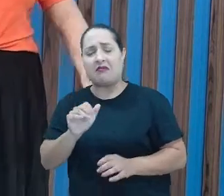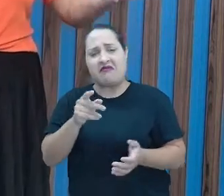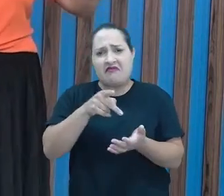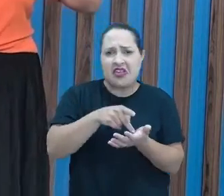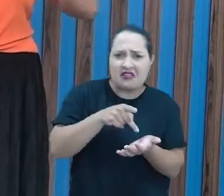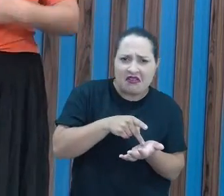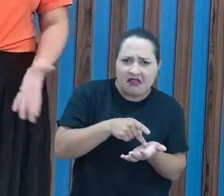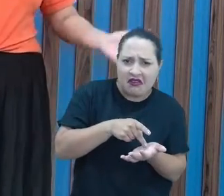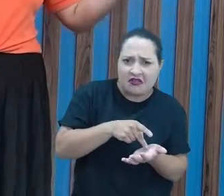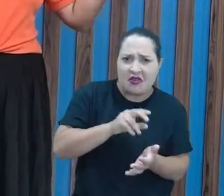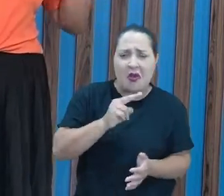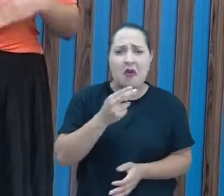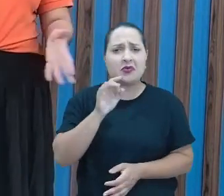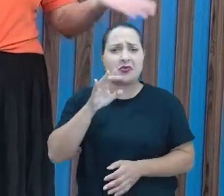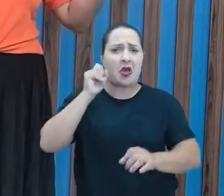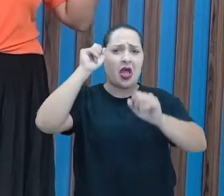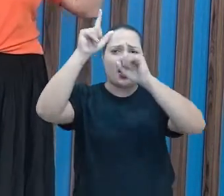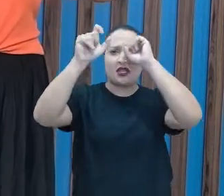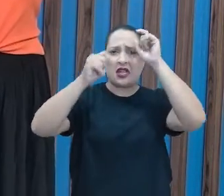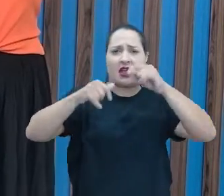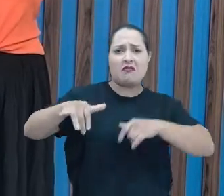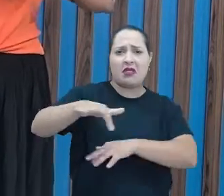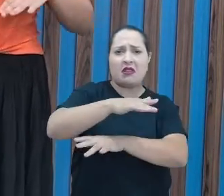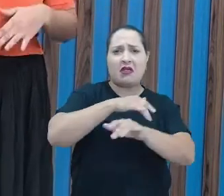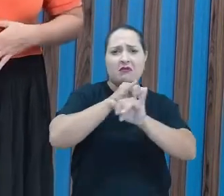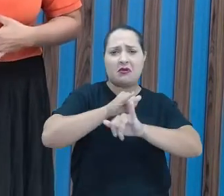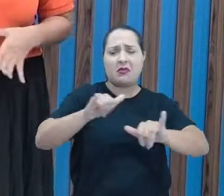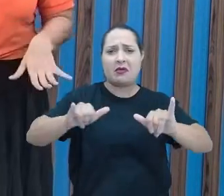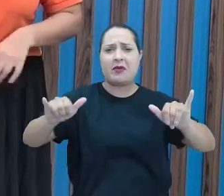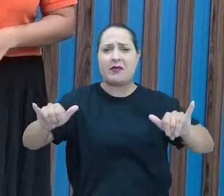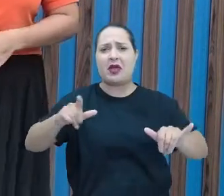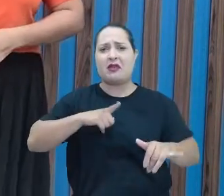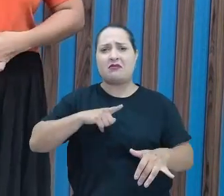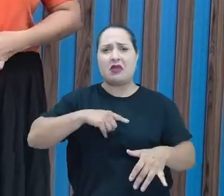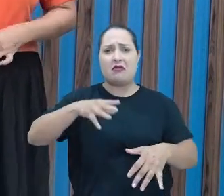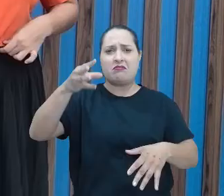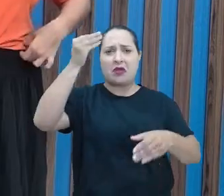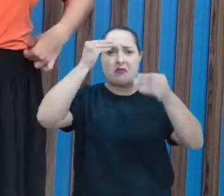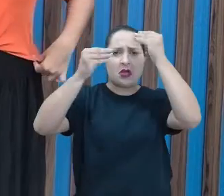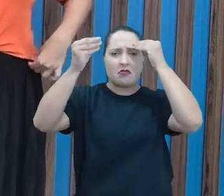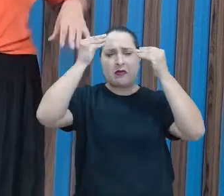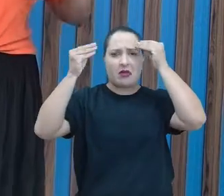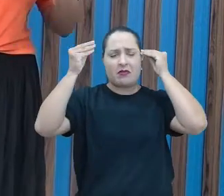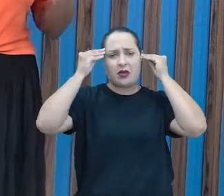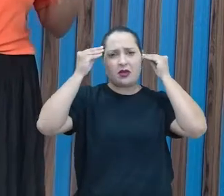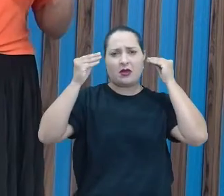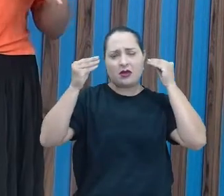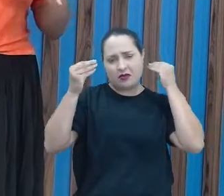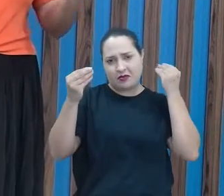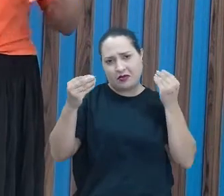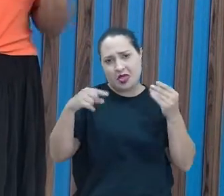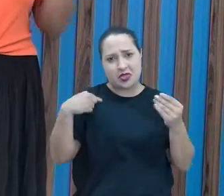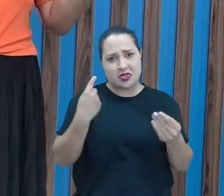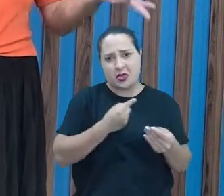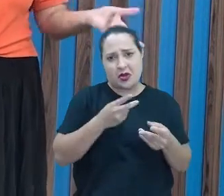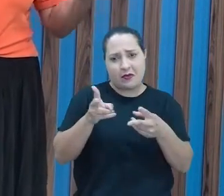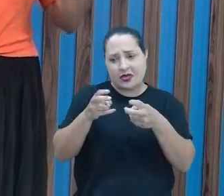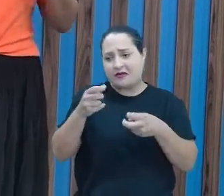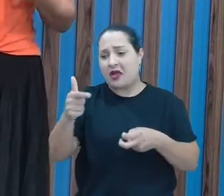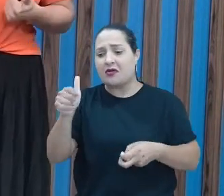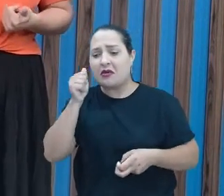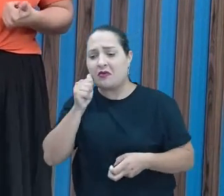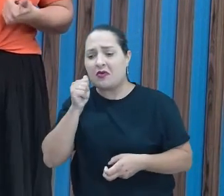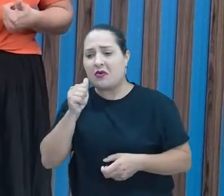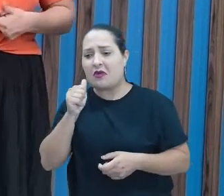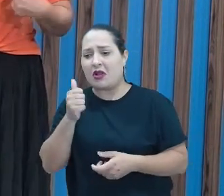ideia circulante que continua sendo introjetada na gente para que a gente não veja a outra mulher como amiga, e sim